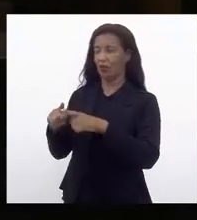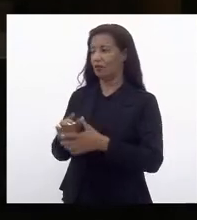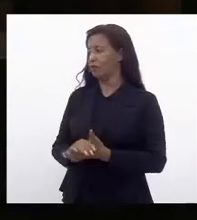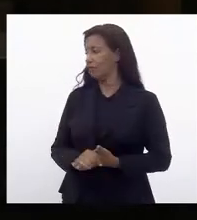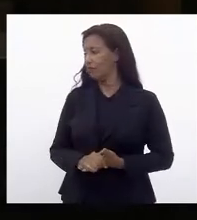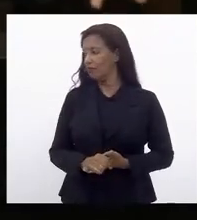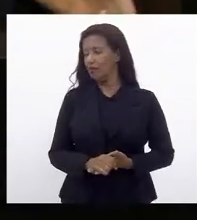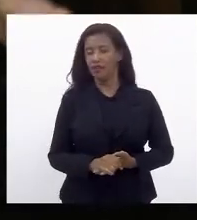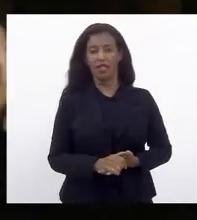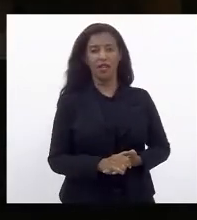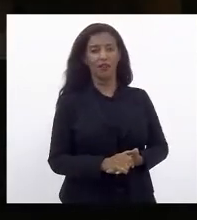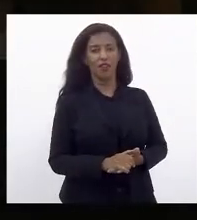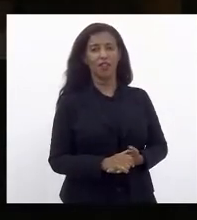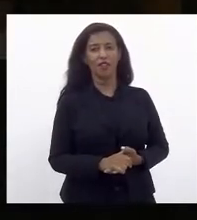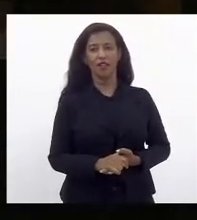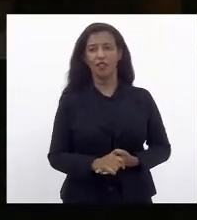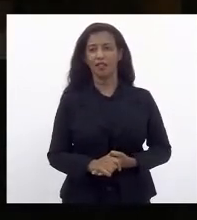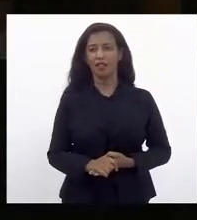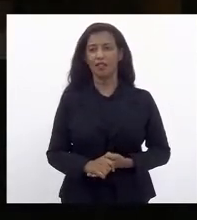de ser.